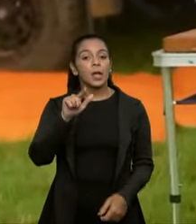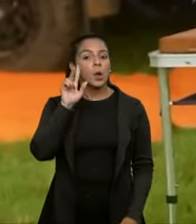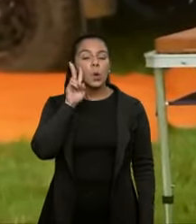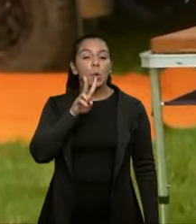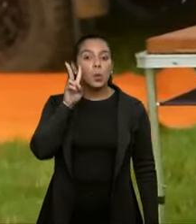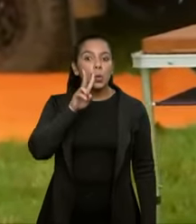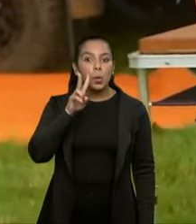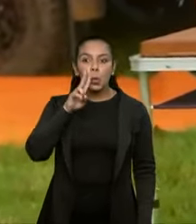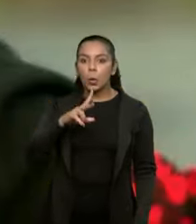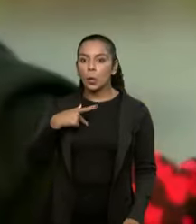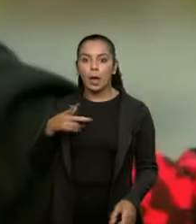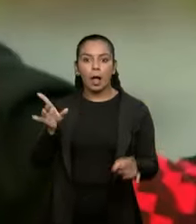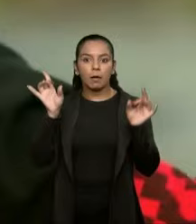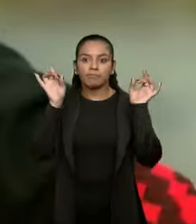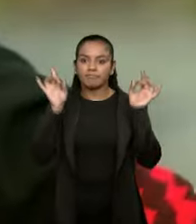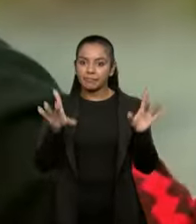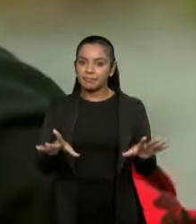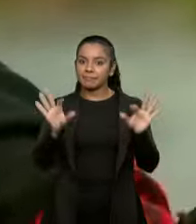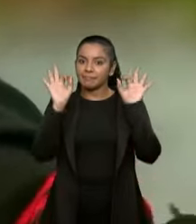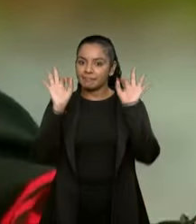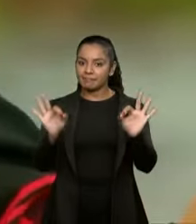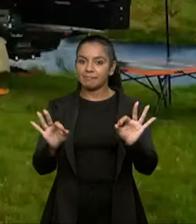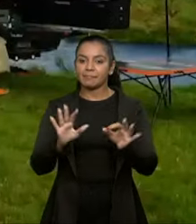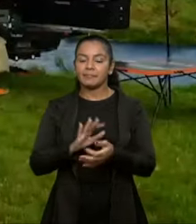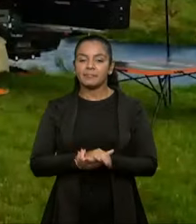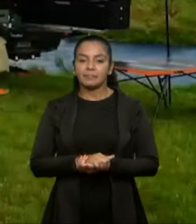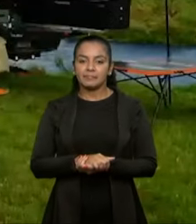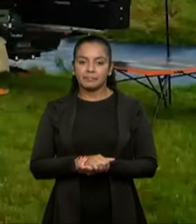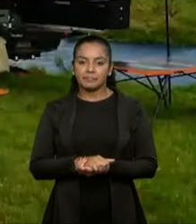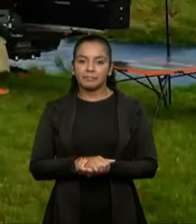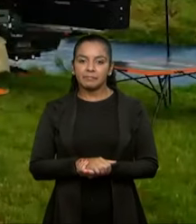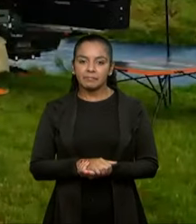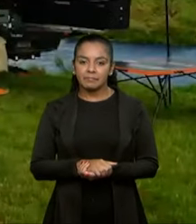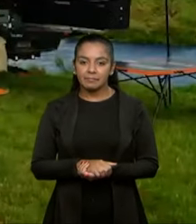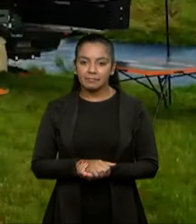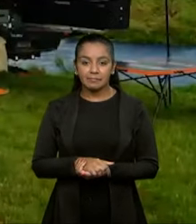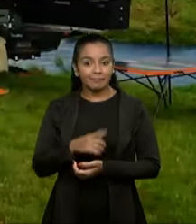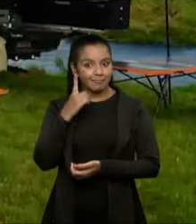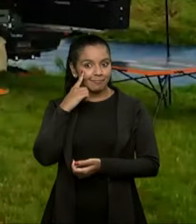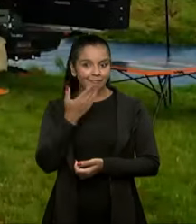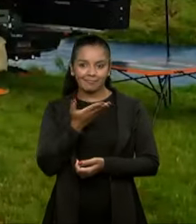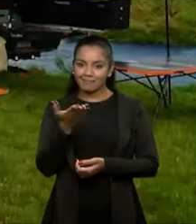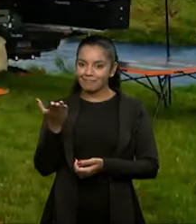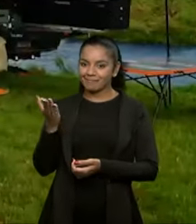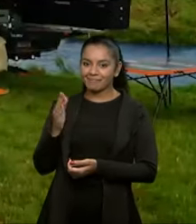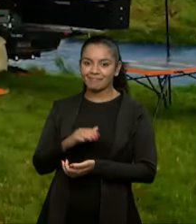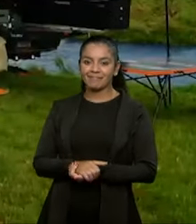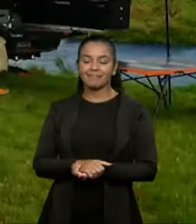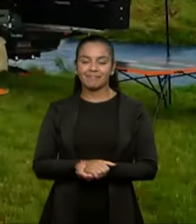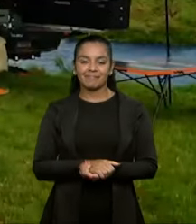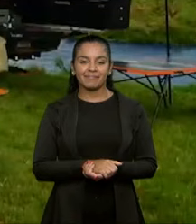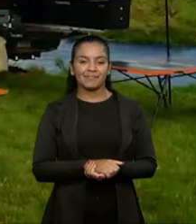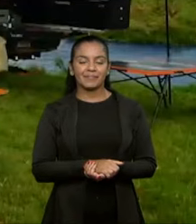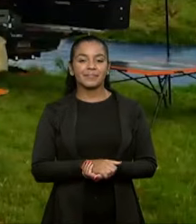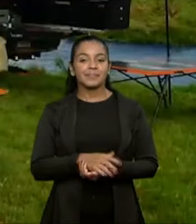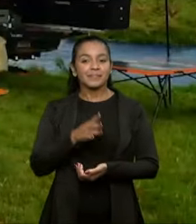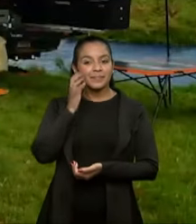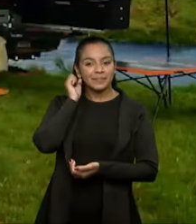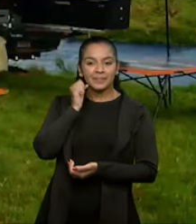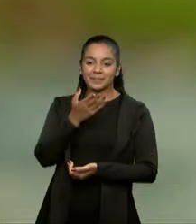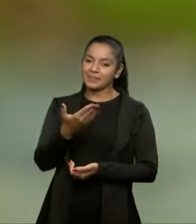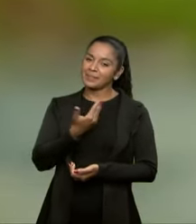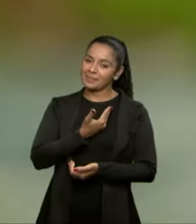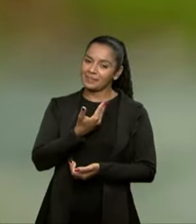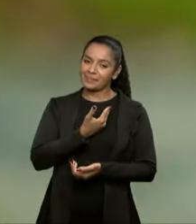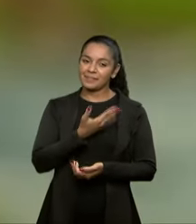ermo, entendeu? Sensacional. Gente, a capa dele. Olha. Lindo. Vamos escutar. Com meus